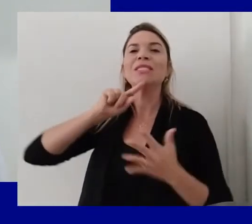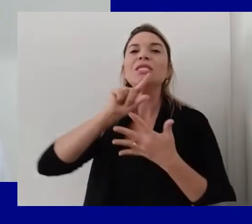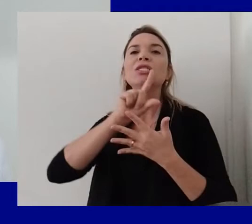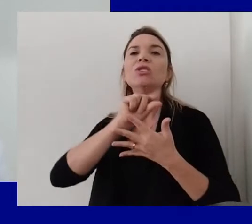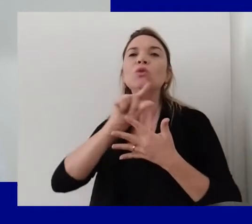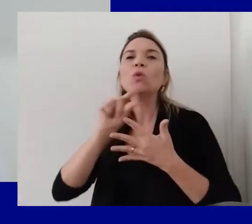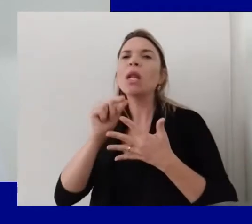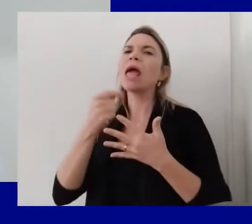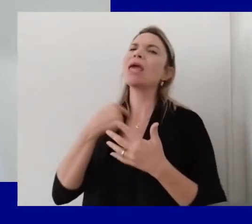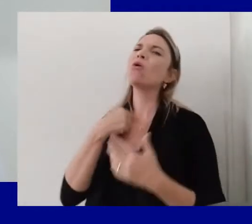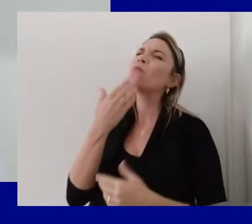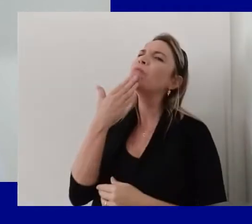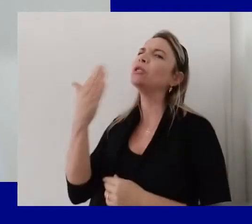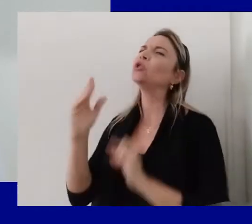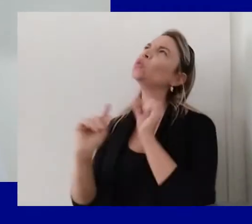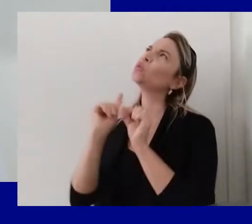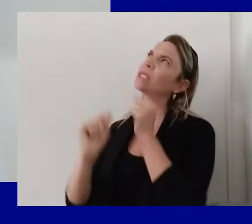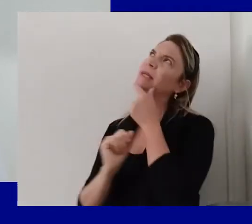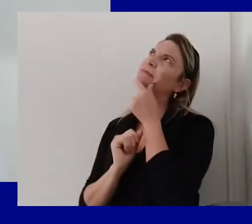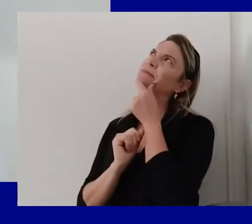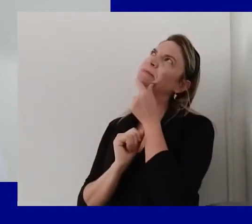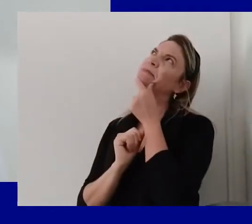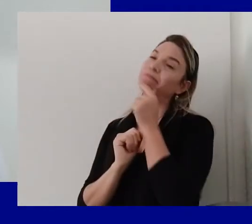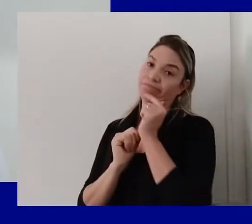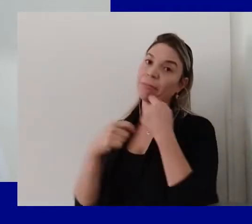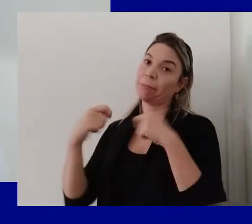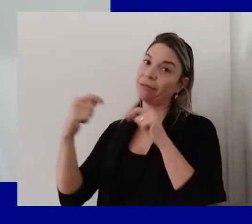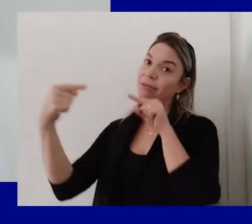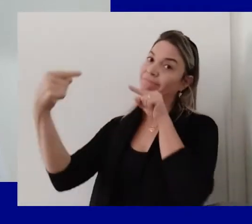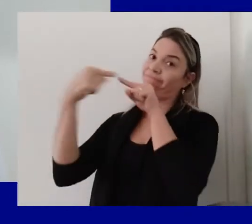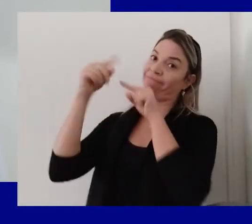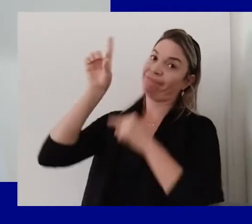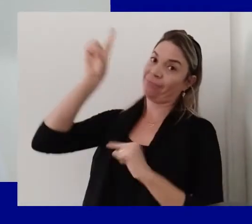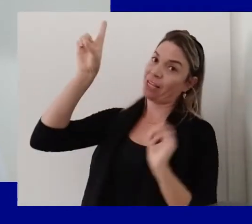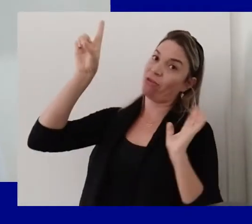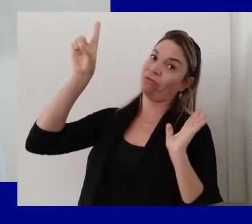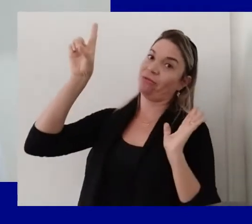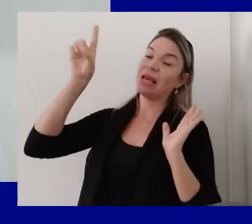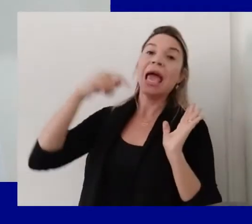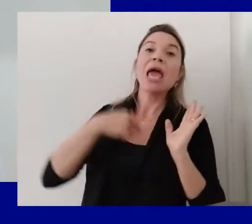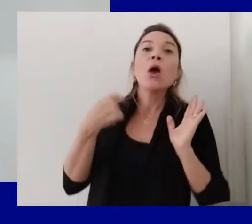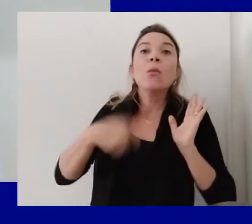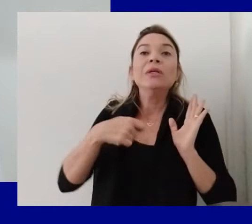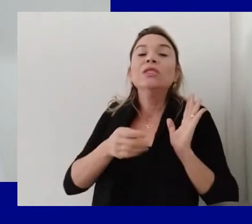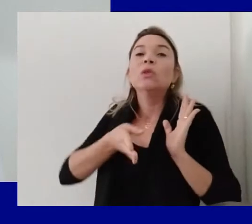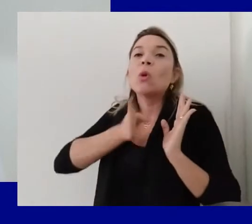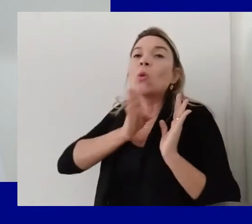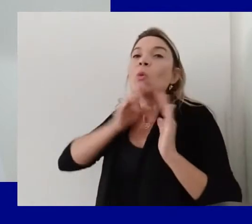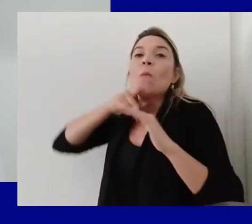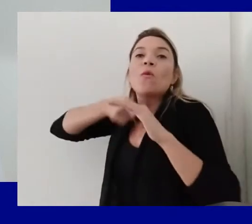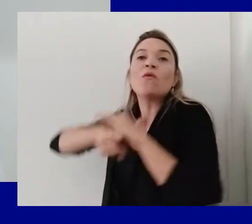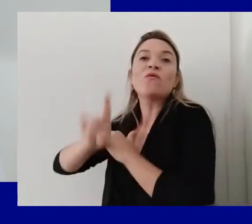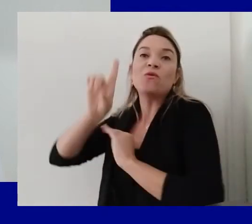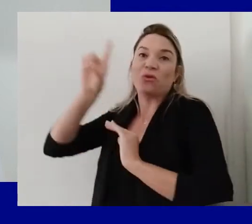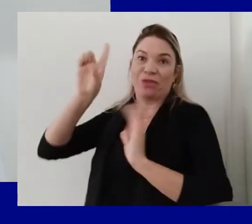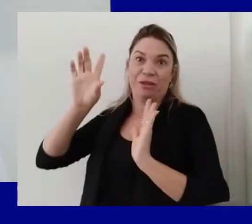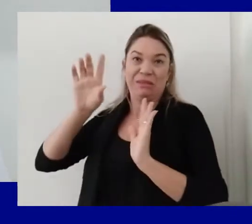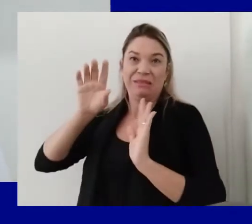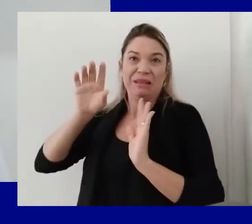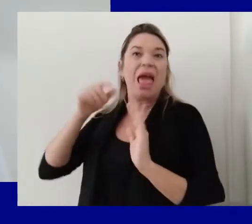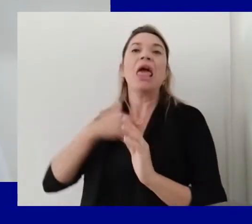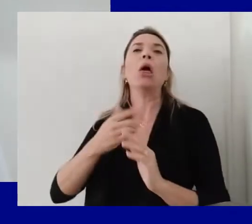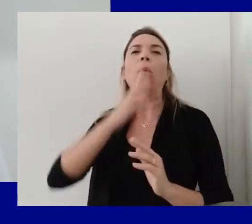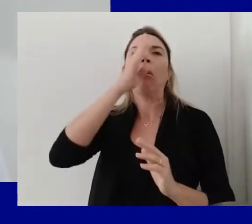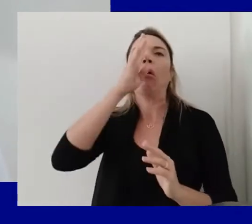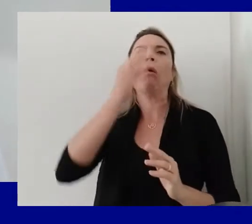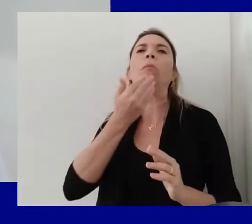aquilo que eu vou pedir a Deus. Eu preciso buscar conhecimento de Deus, é para isso que serve a oração e é por isso que eu oro. Eu preciso